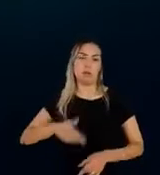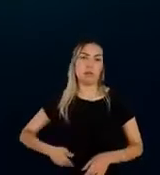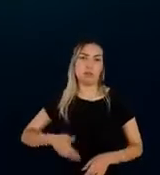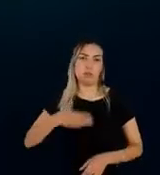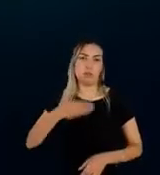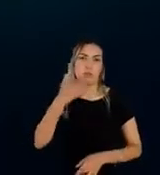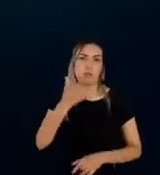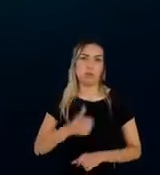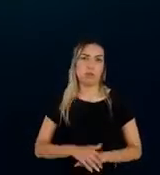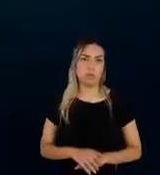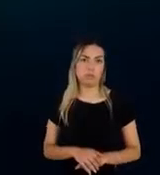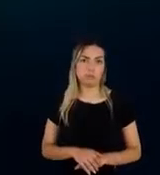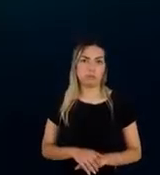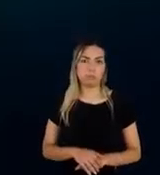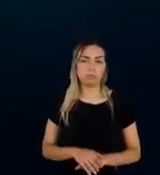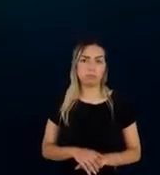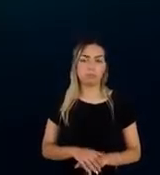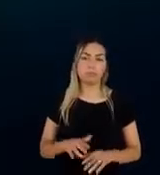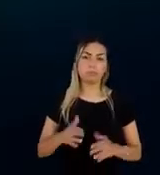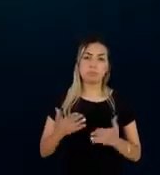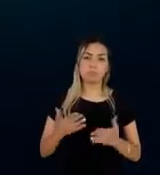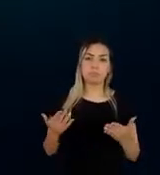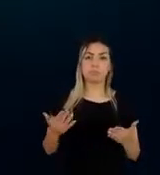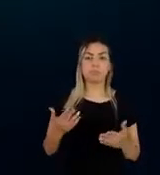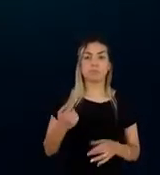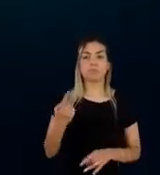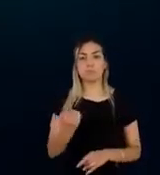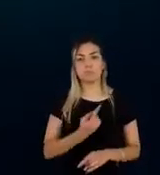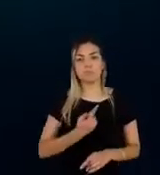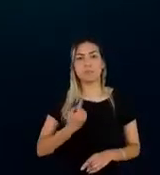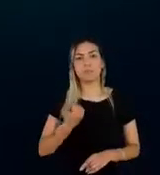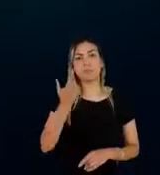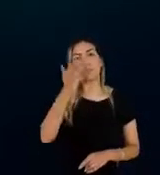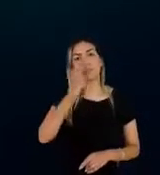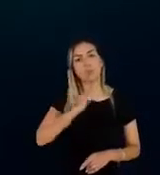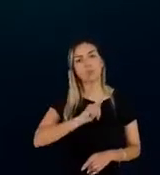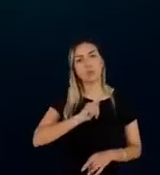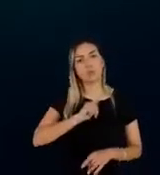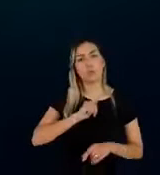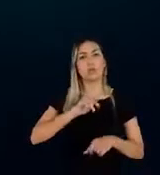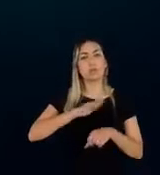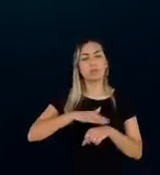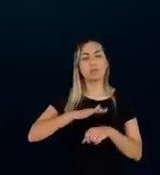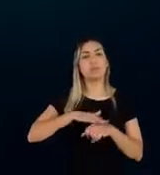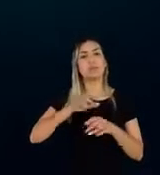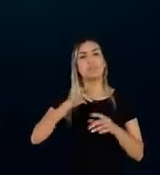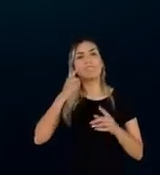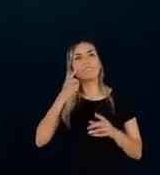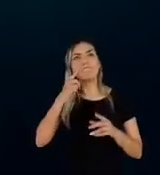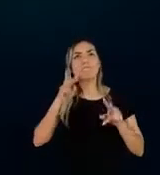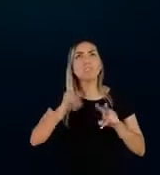Então, com isso, né, nós conseguiríamos estabelecer essa visão de futuro,